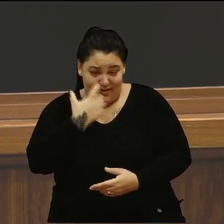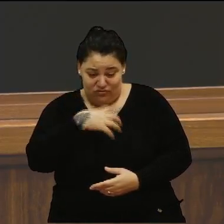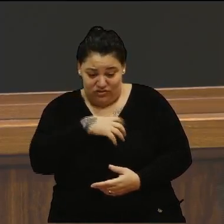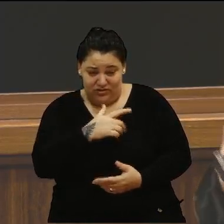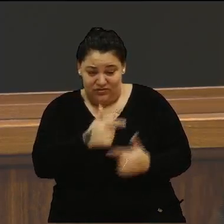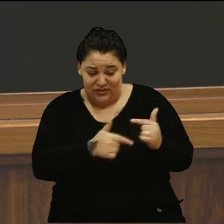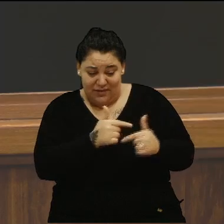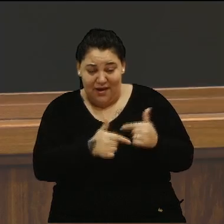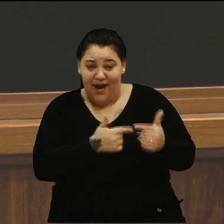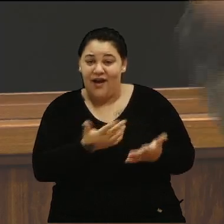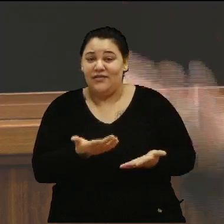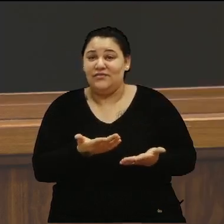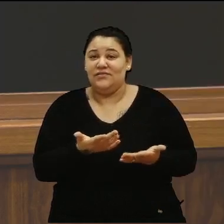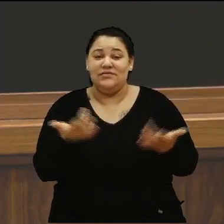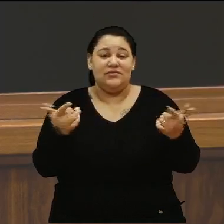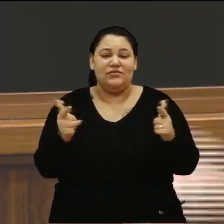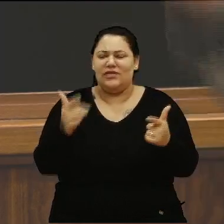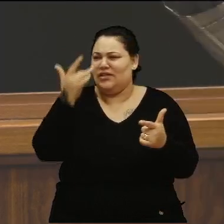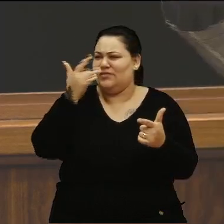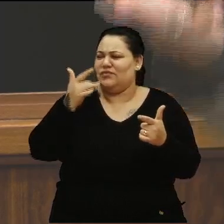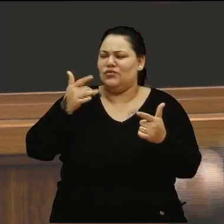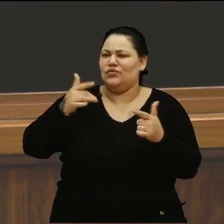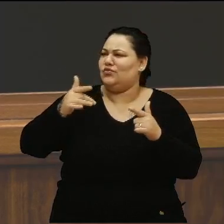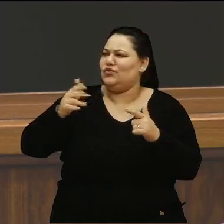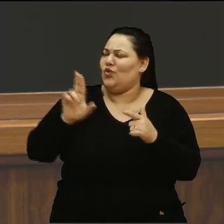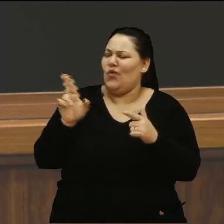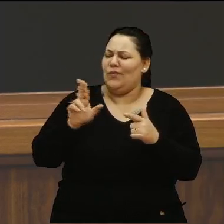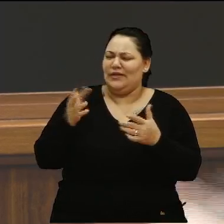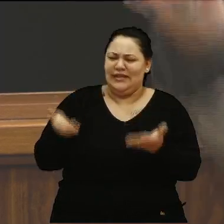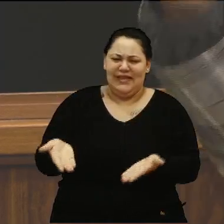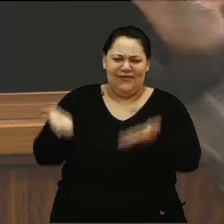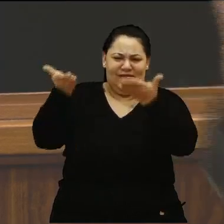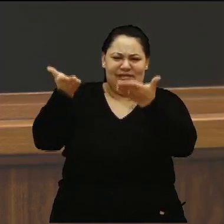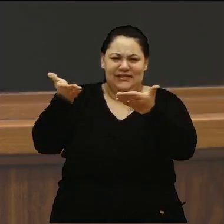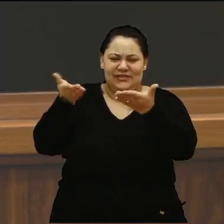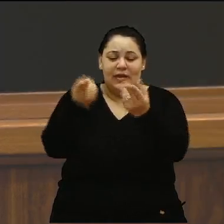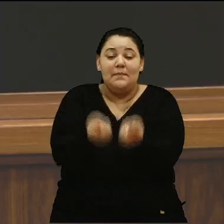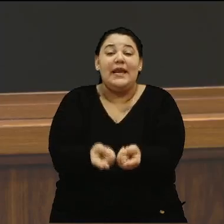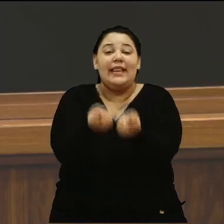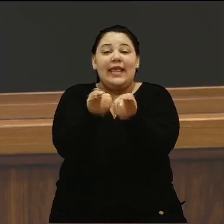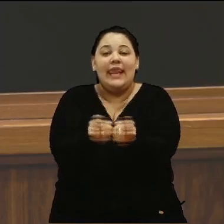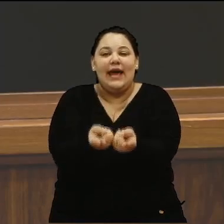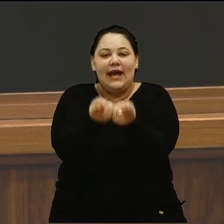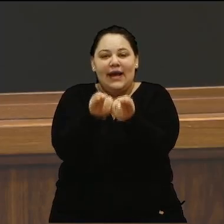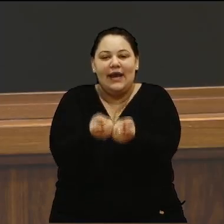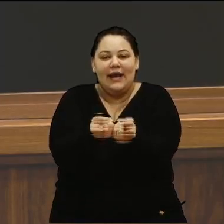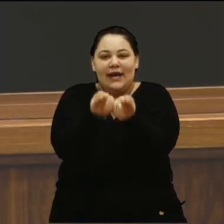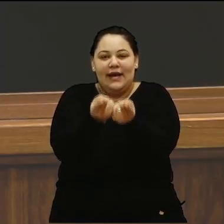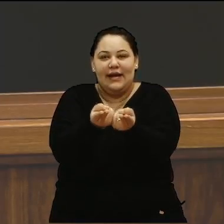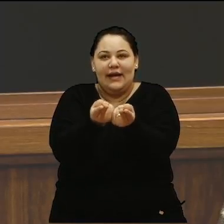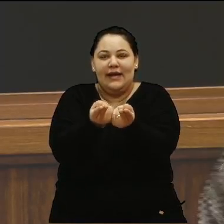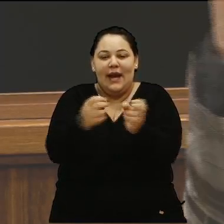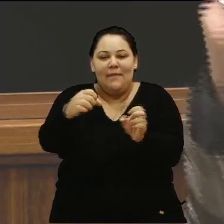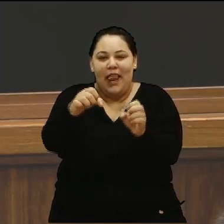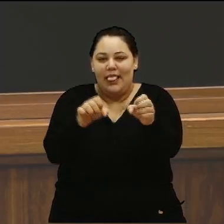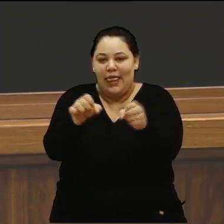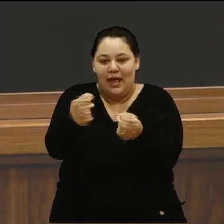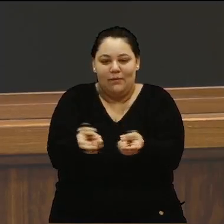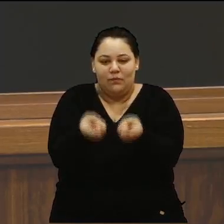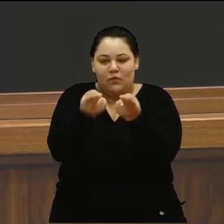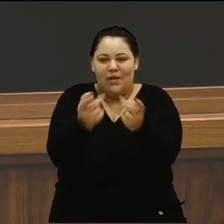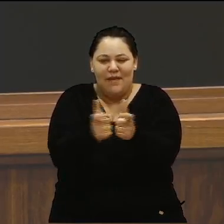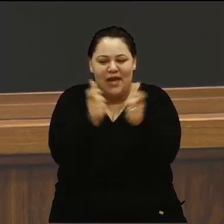tem eu não sei o nome daquilo que levanta, empilhadeira. A maioria são mulheres, acho que